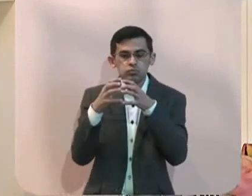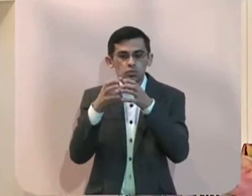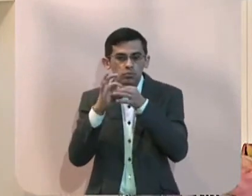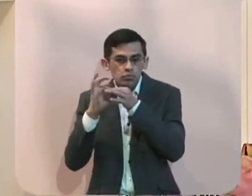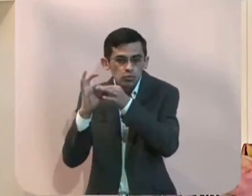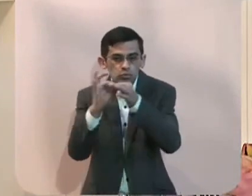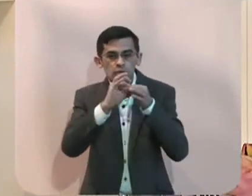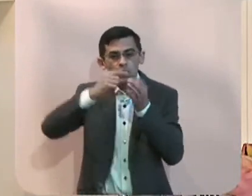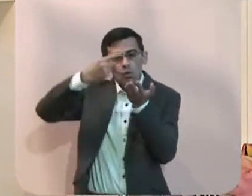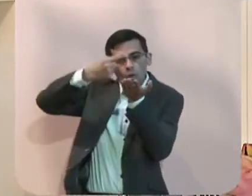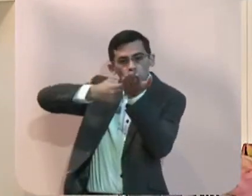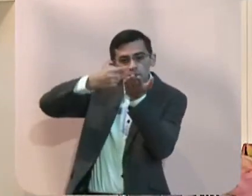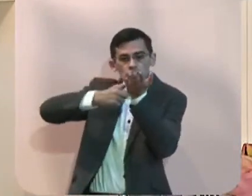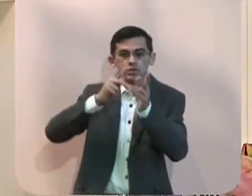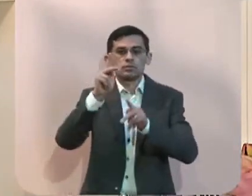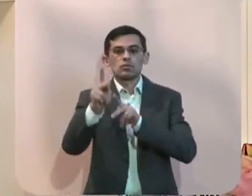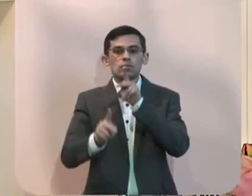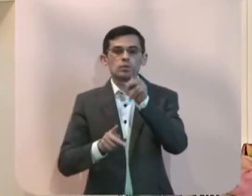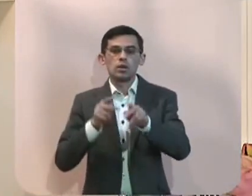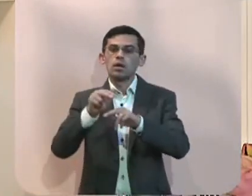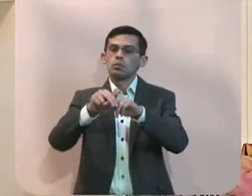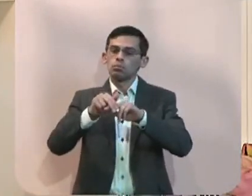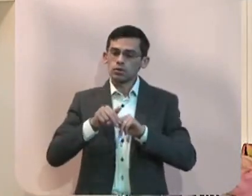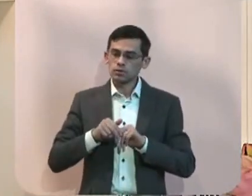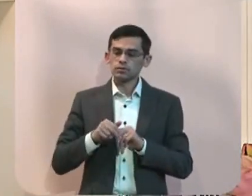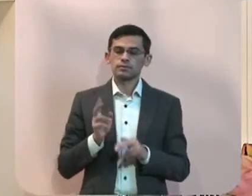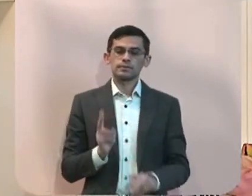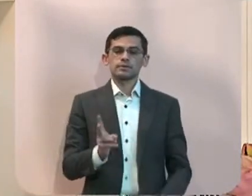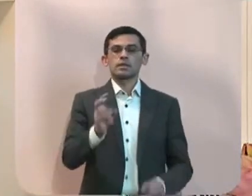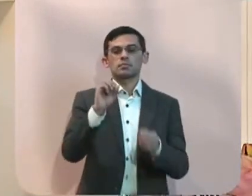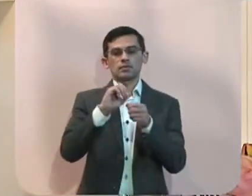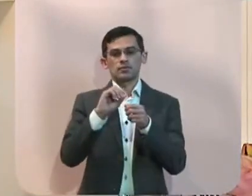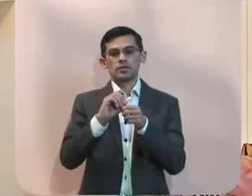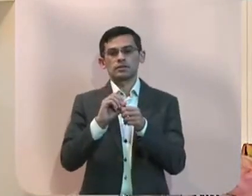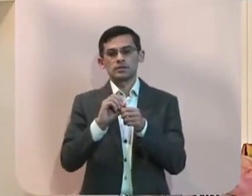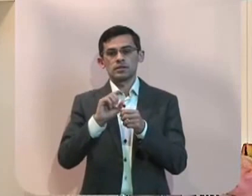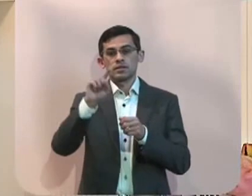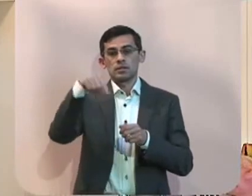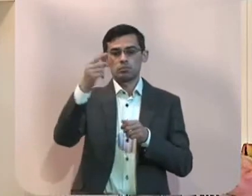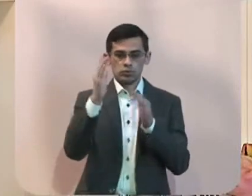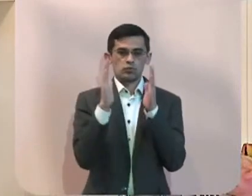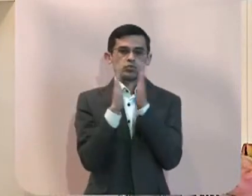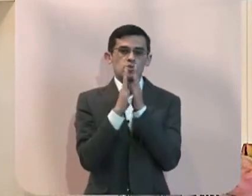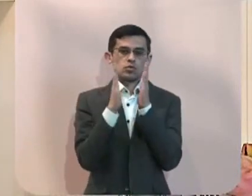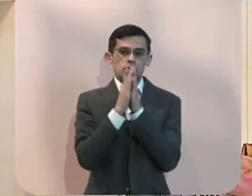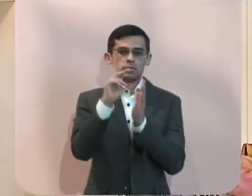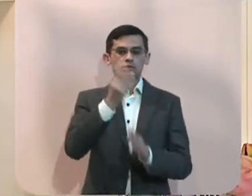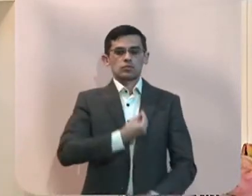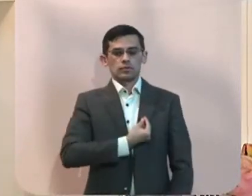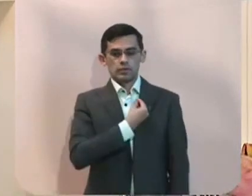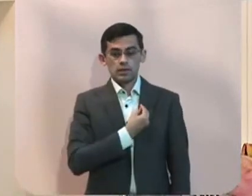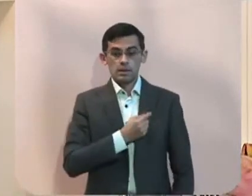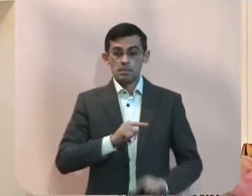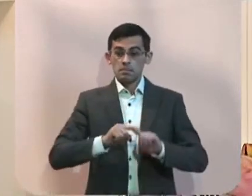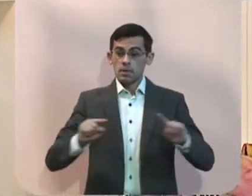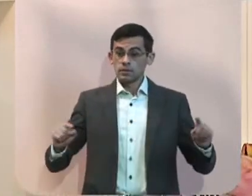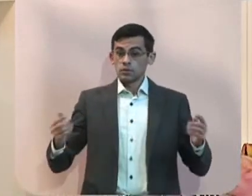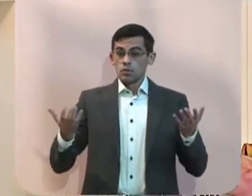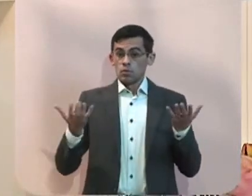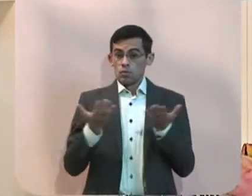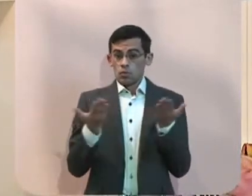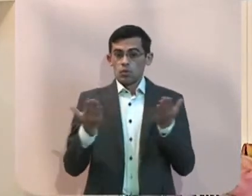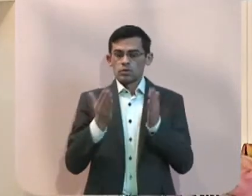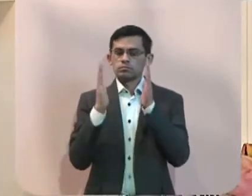comprometida desse povo. Por isso, como a gente sempre faz, tá? Daqui a pouquinho eu vou orar por você, mas hoje eu vou fazer uma oração